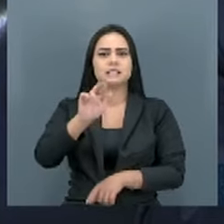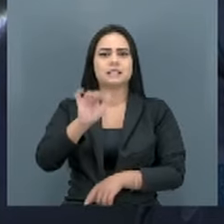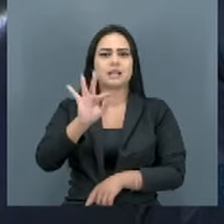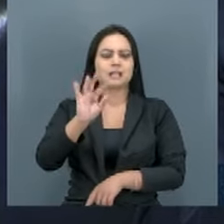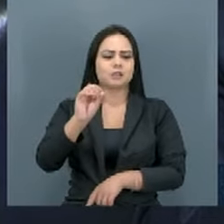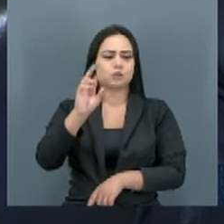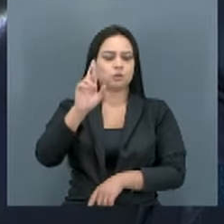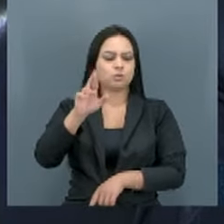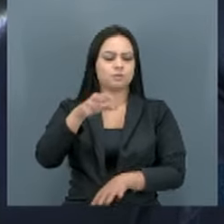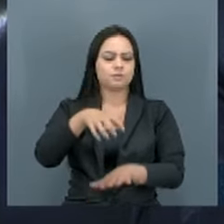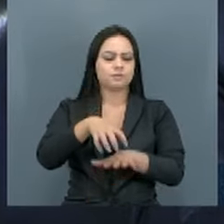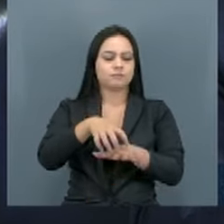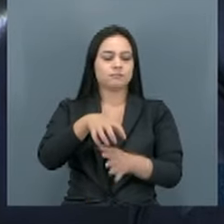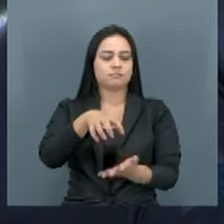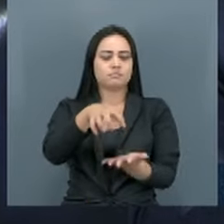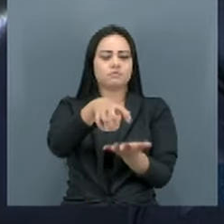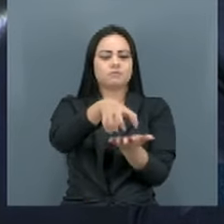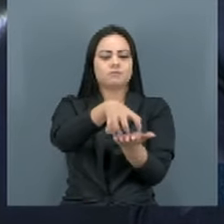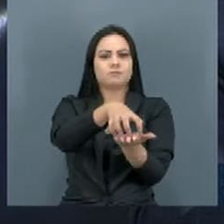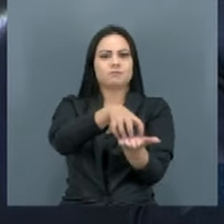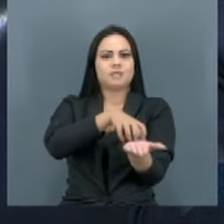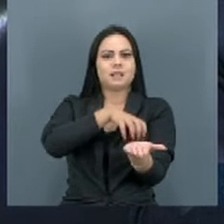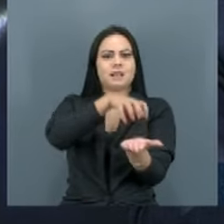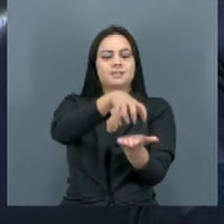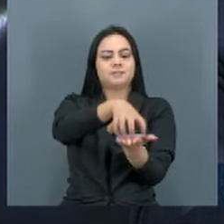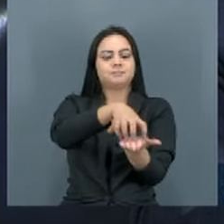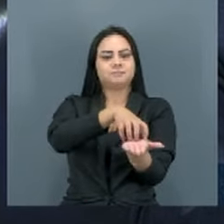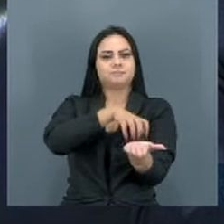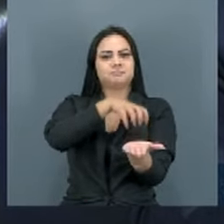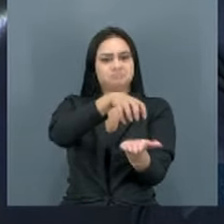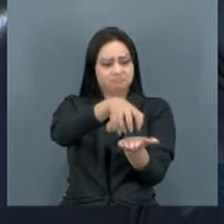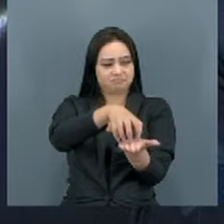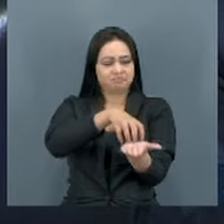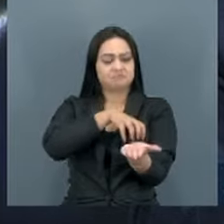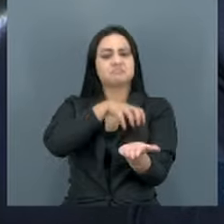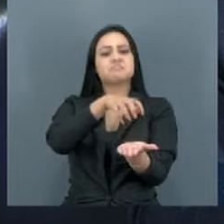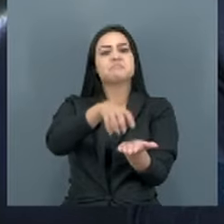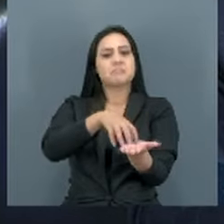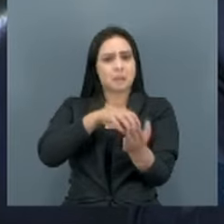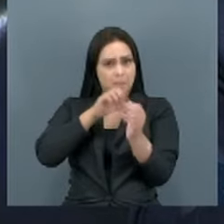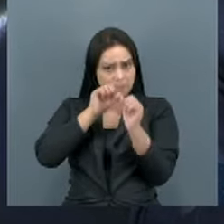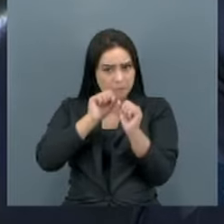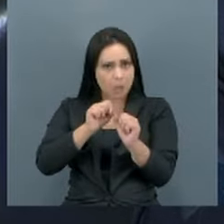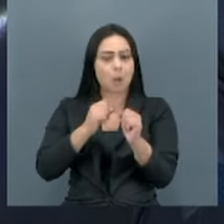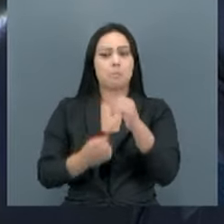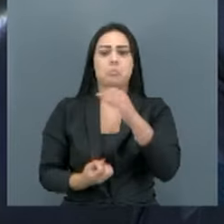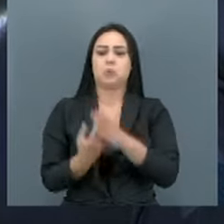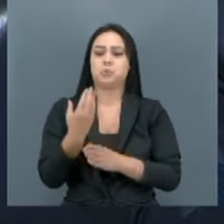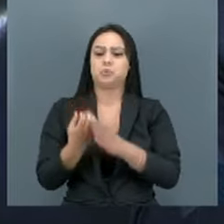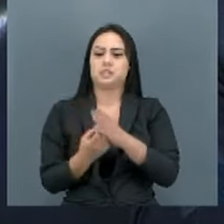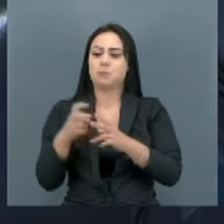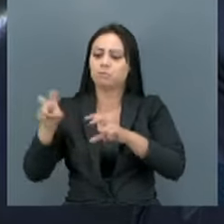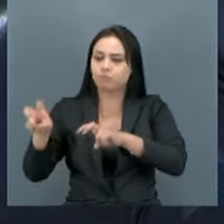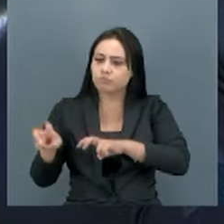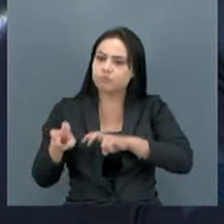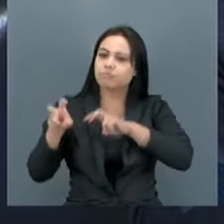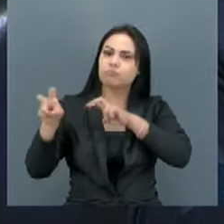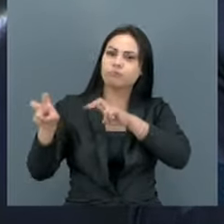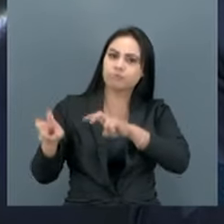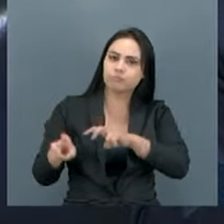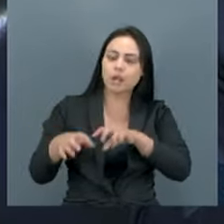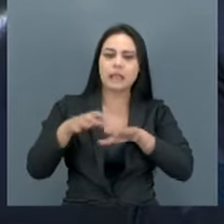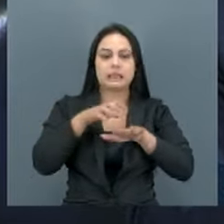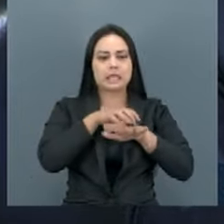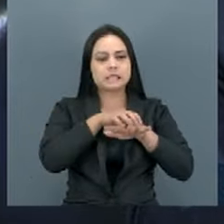45 microtratores. Para que eles possam fazer a sua roça, para que possam fazer o transporte da maniva,